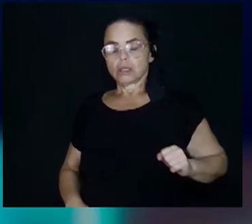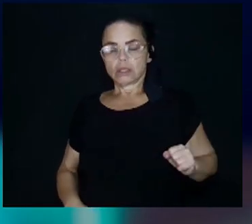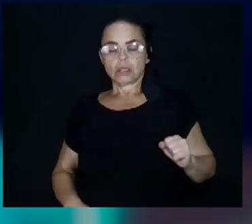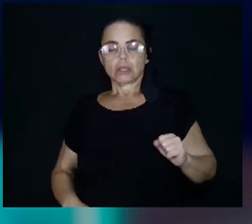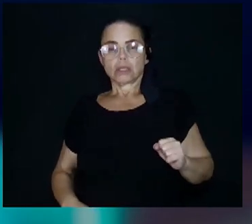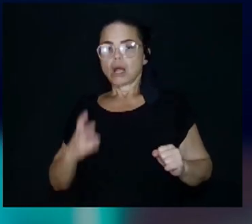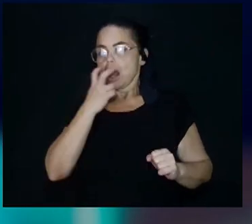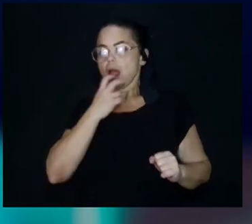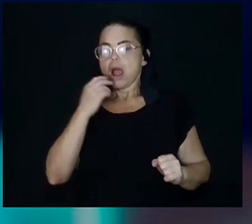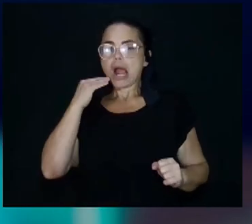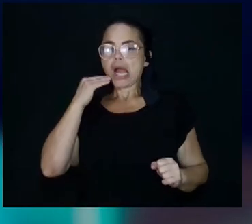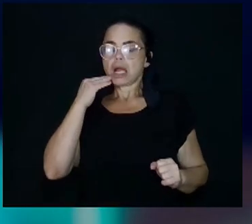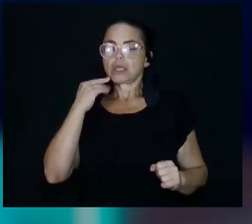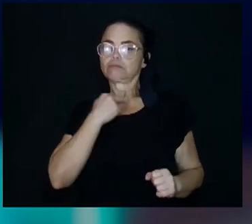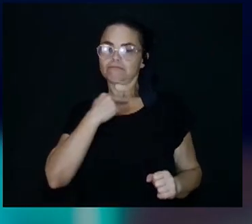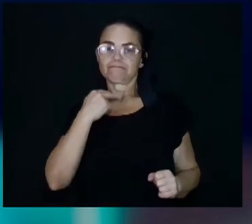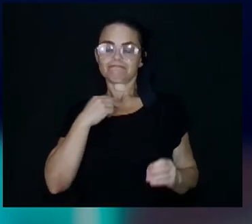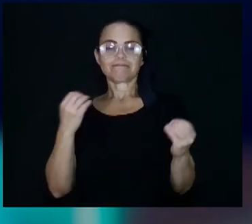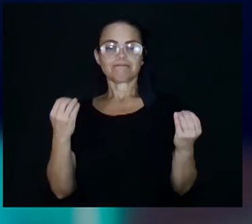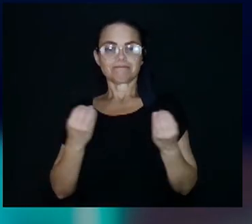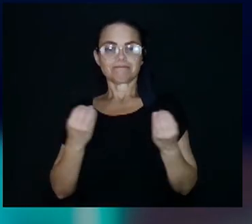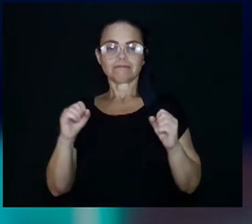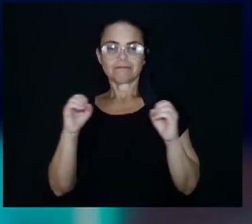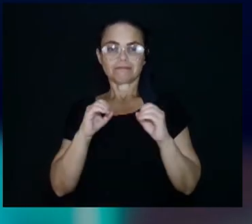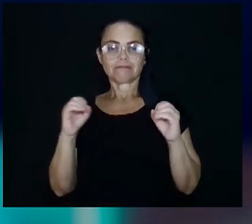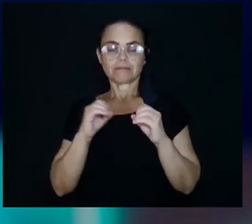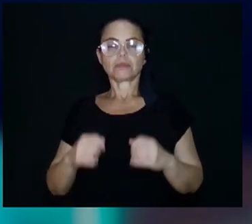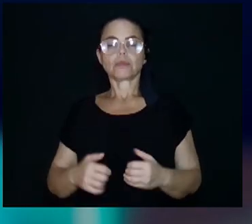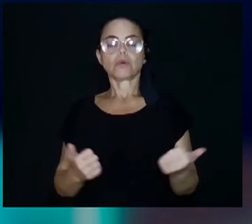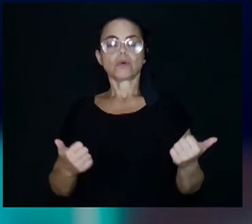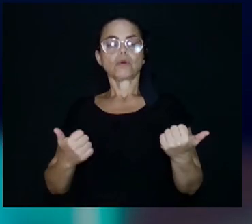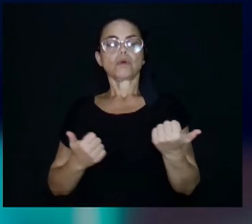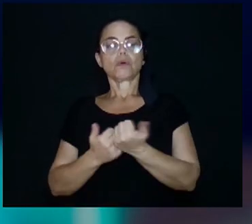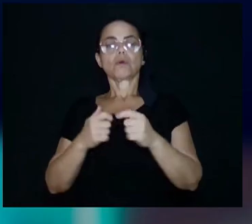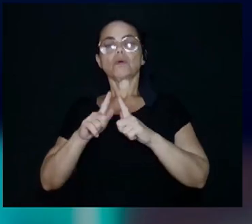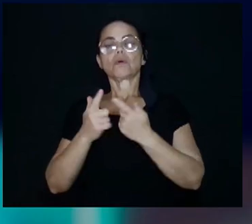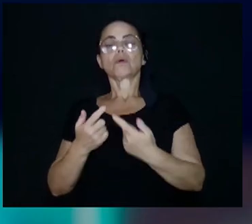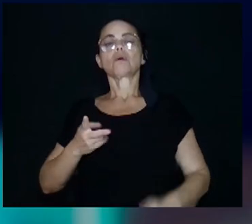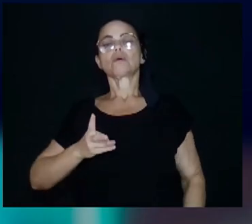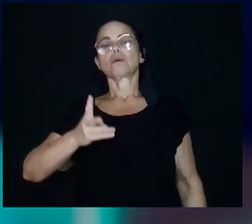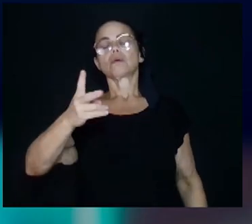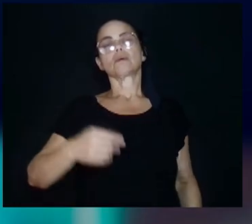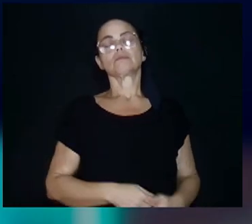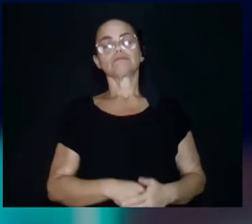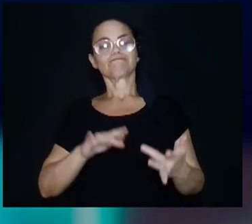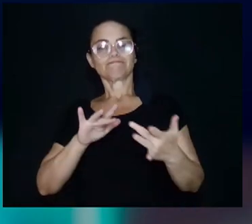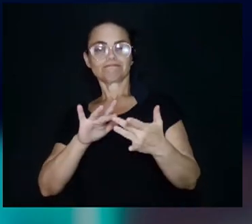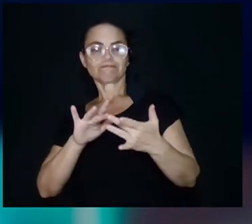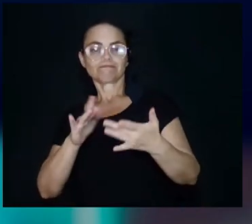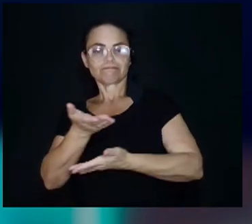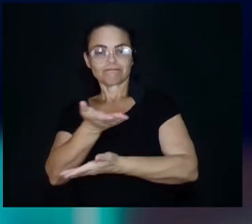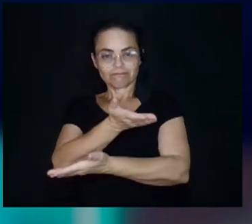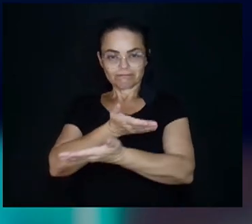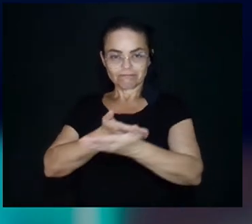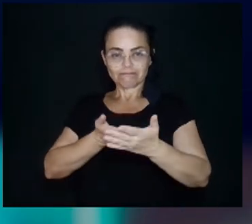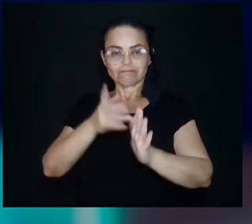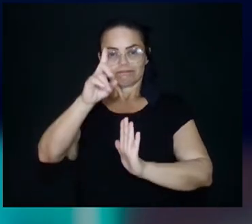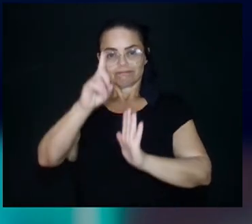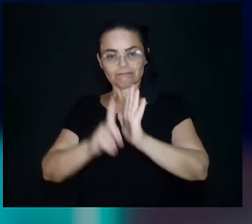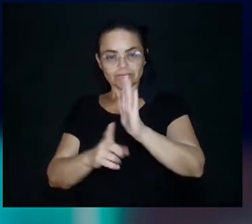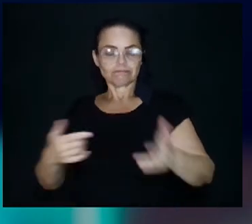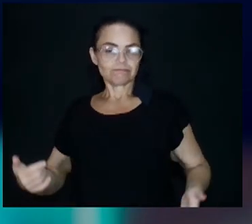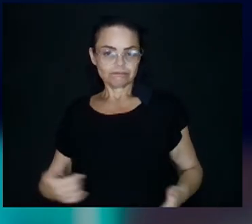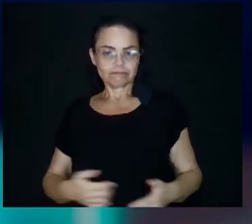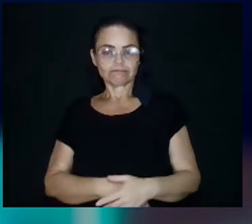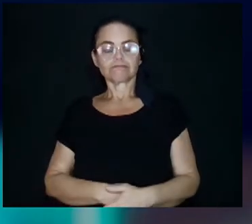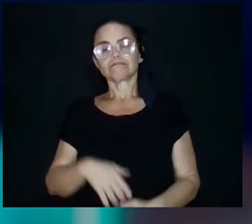de fazer mais nada, os grupos de apoio têm que continuar, porque é o nosso contato com a nossa base. Já que a gente está falando